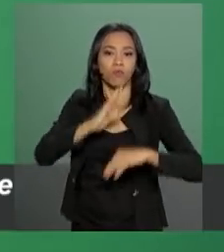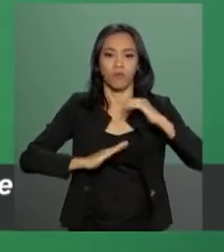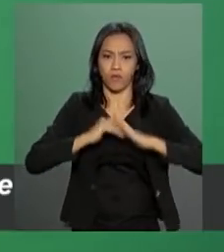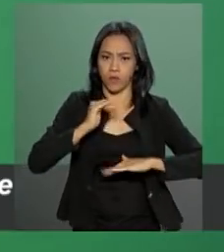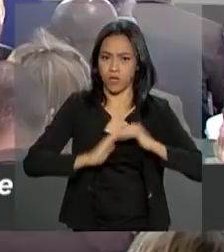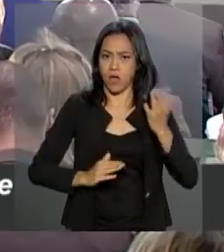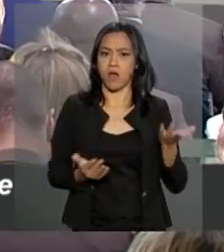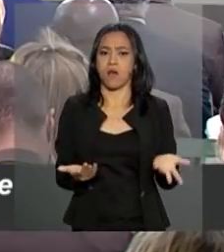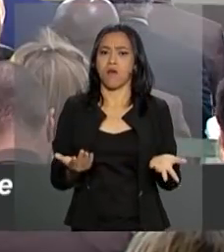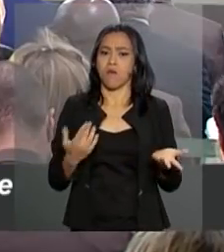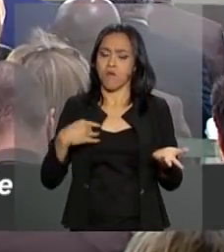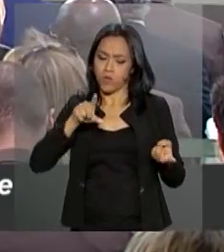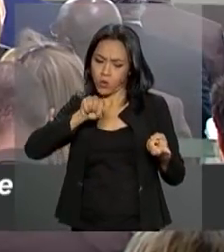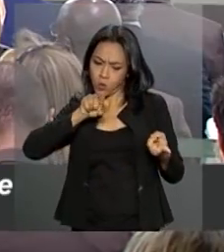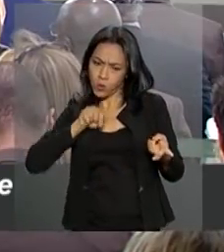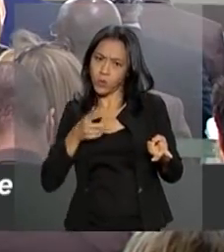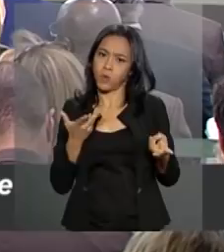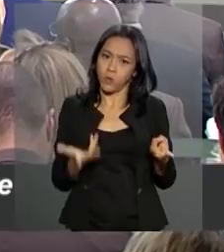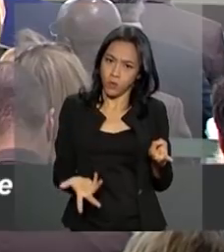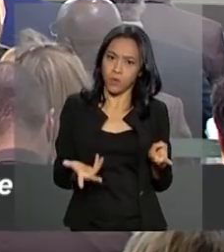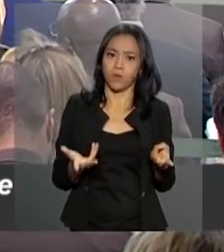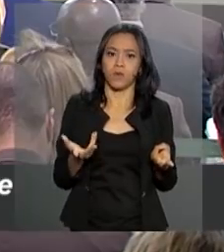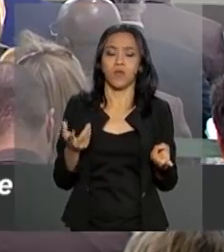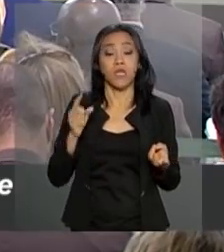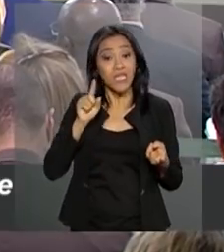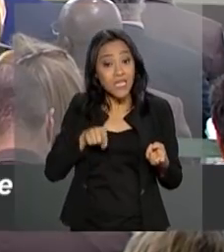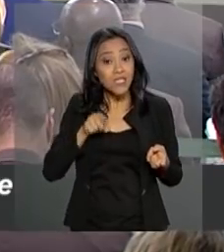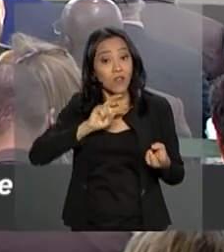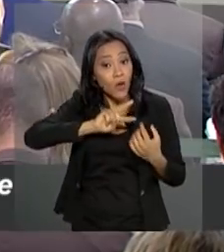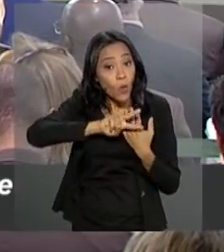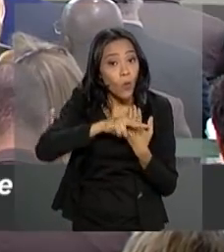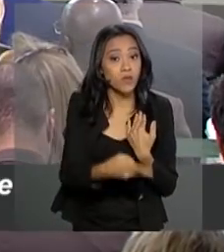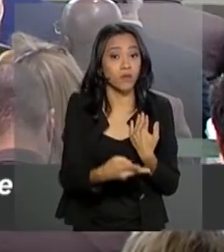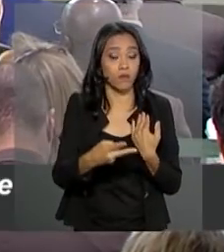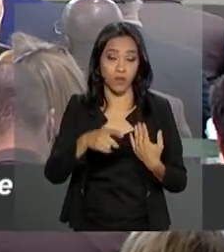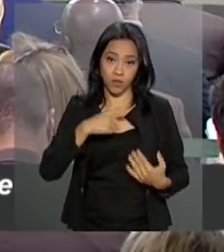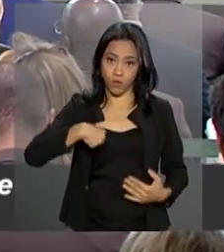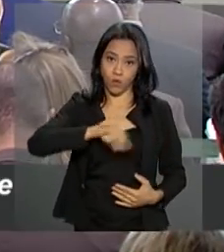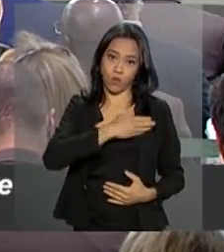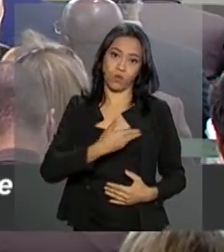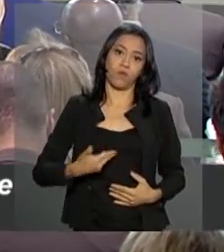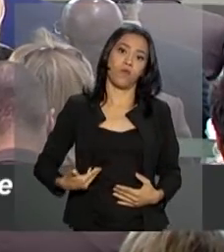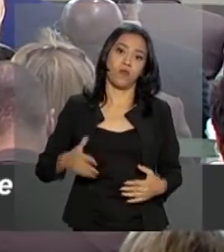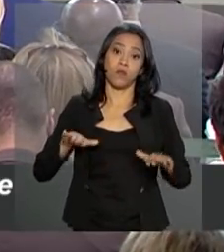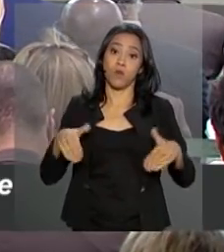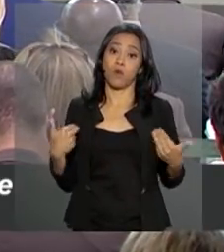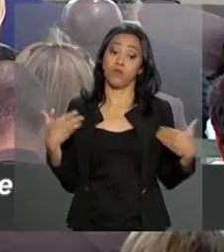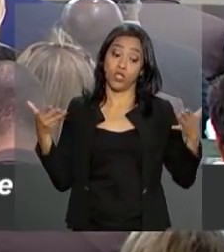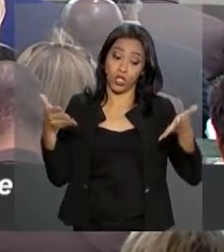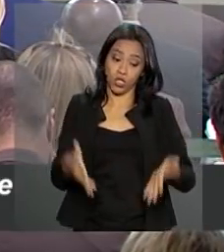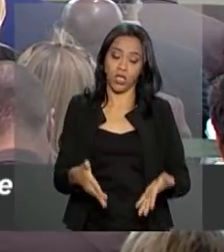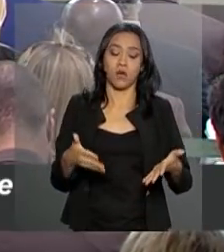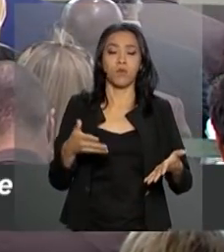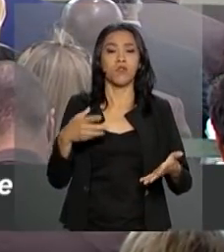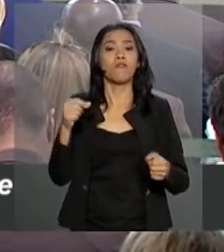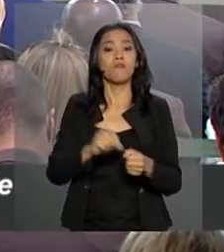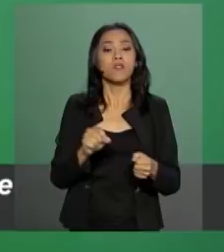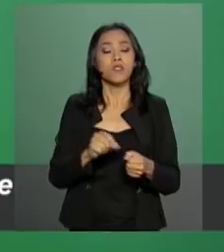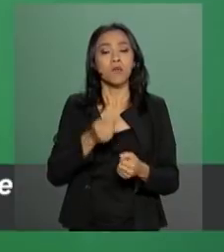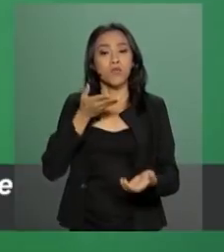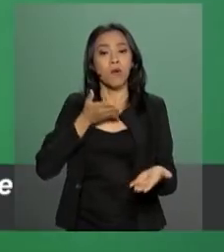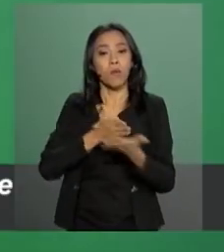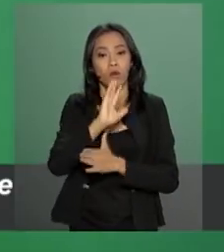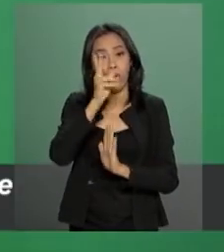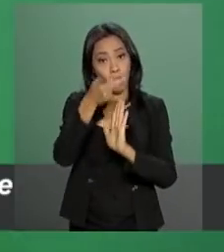mérito cras ia né mas isso tudo foi fruto do nosso governo quando aqui chegamos nós fizemos aprovar um